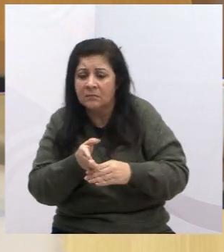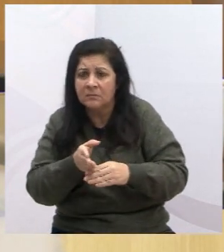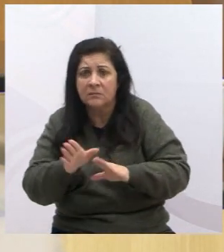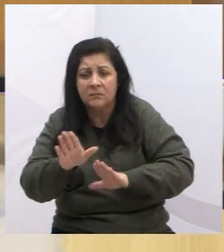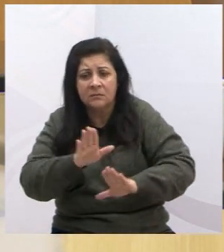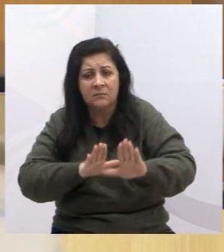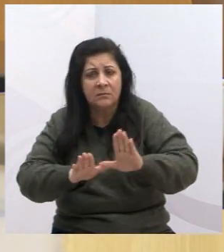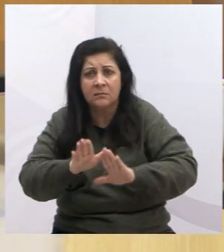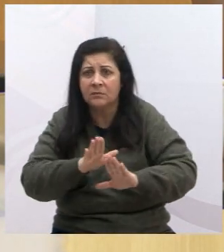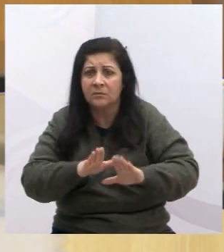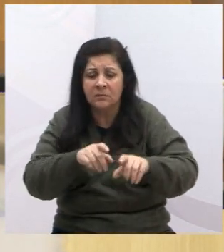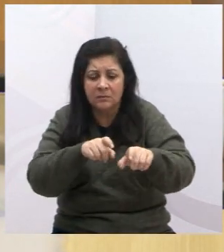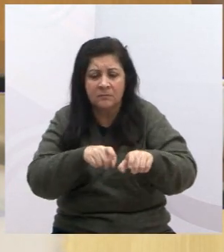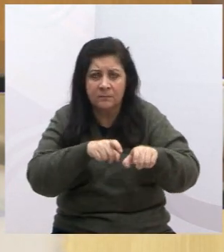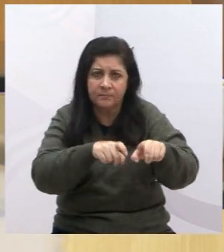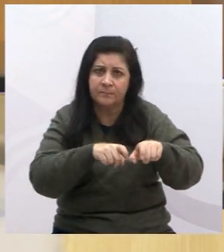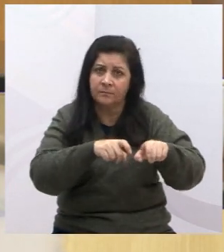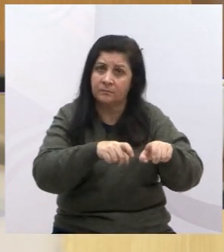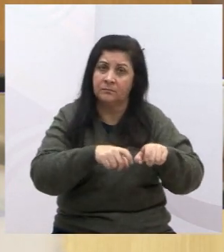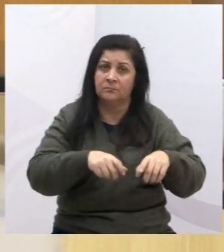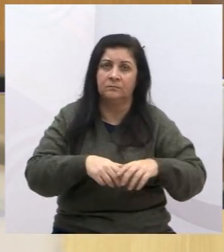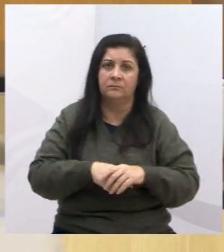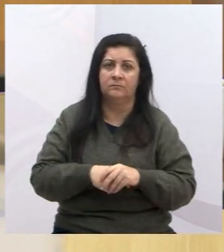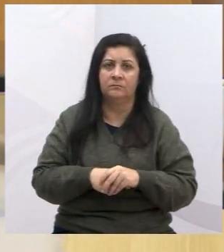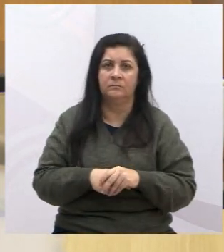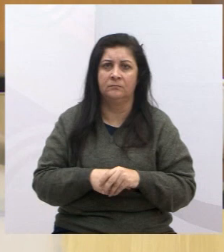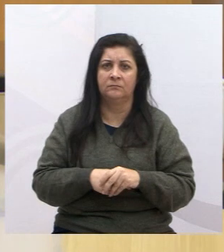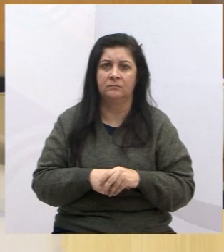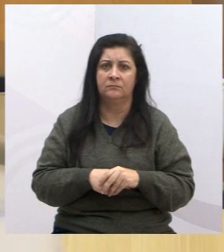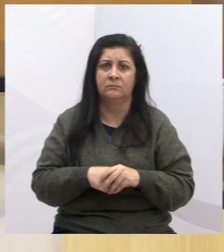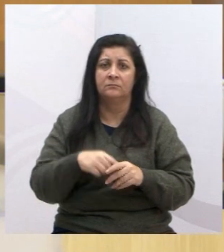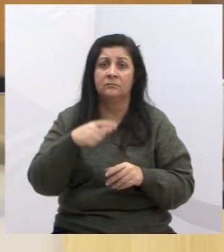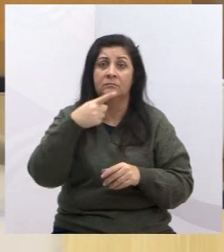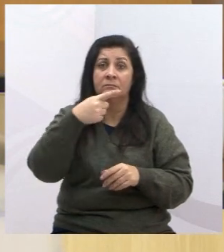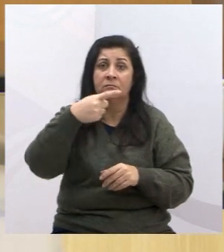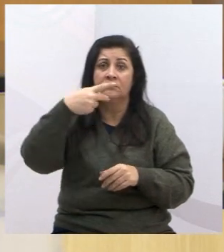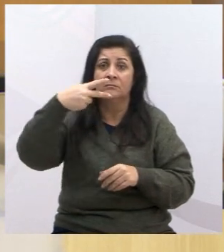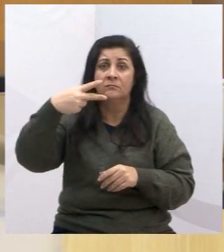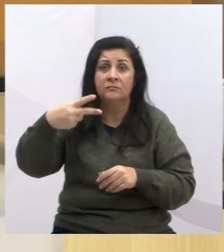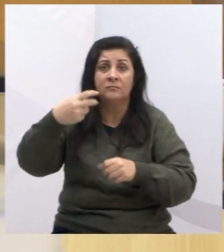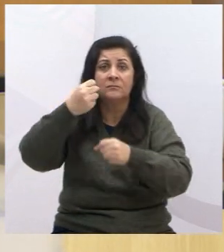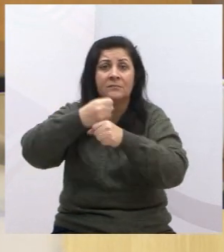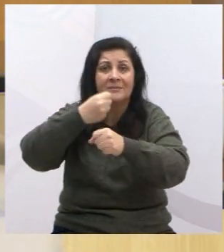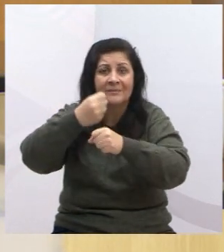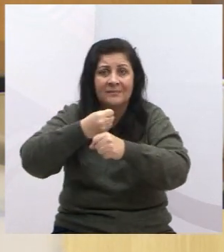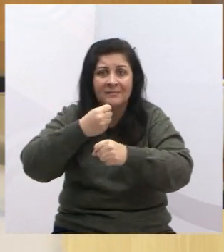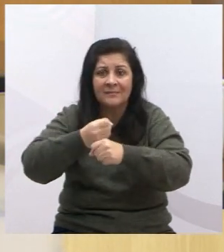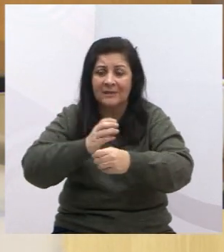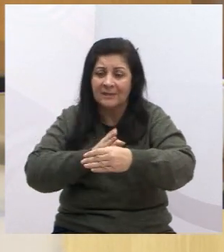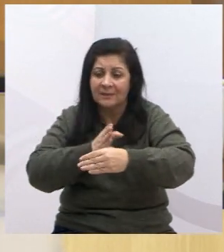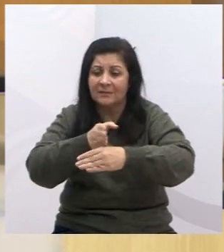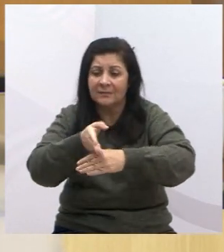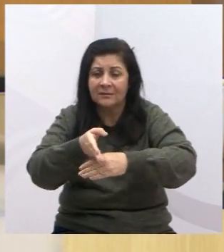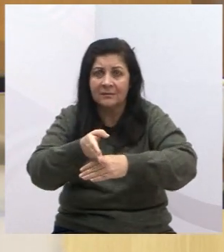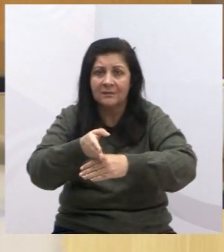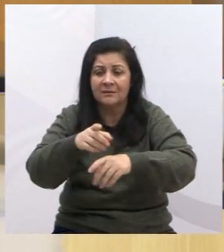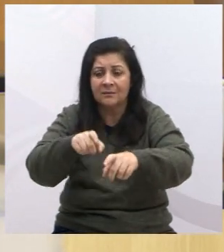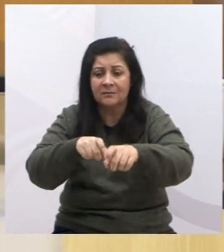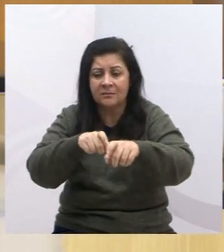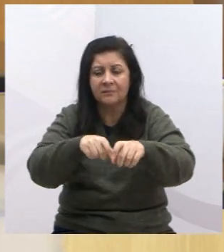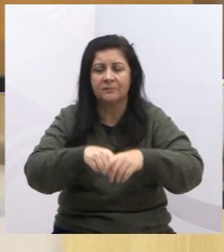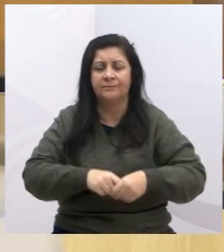objetivando plantar, tendo em vista que por 12 anos utilizam a referida passagem. Assim sendo,